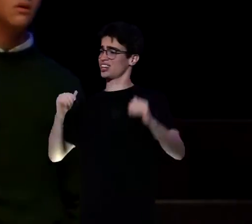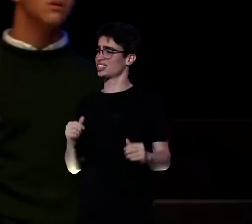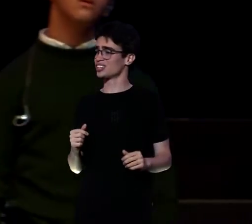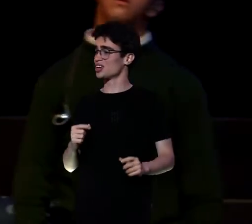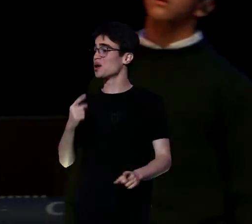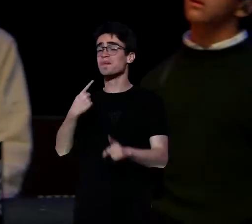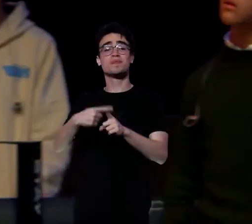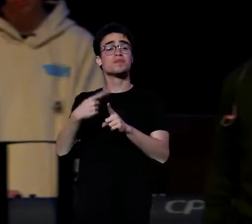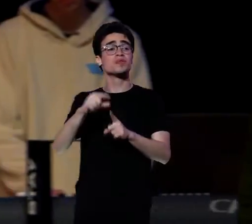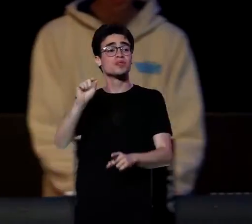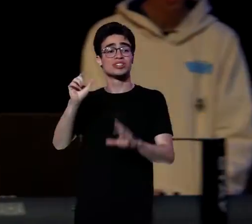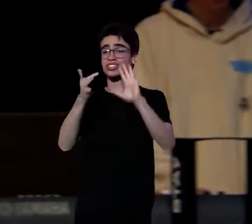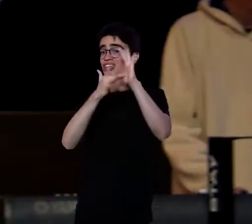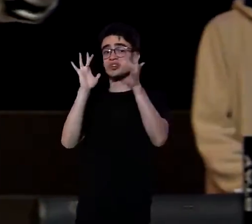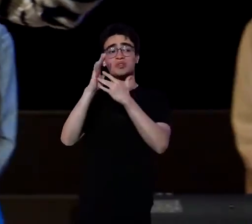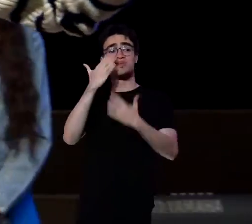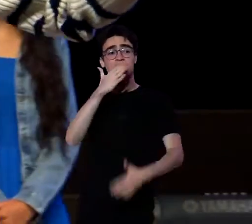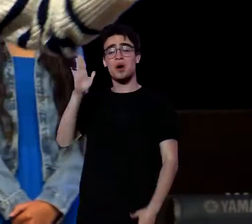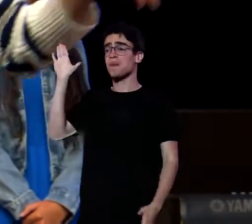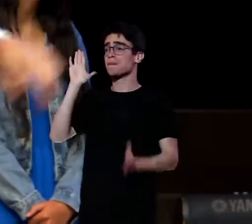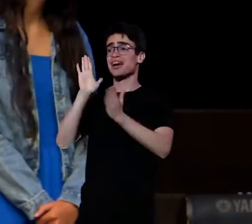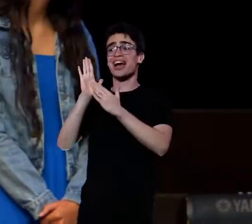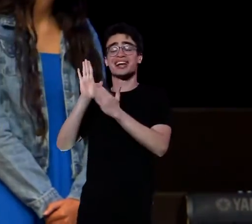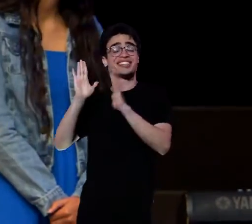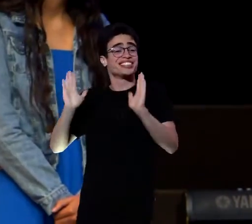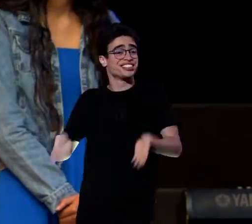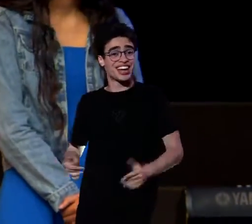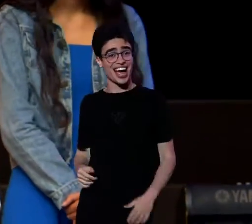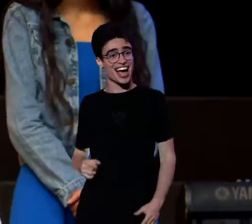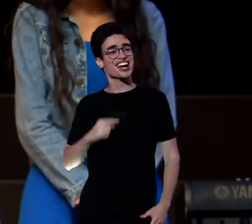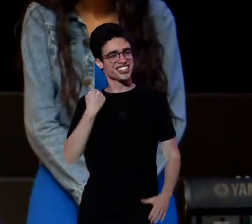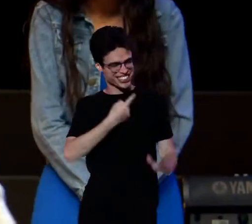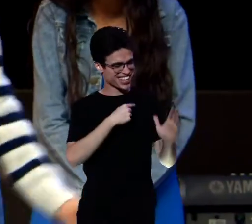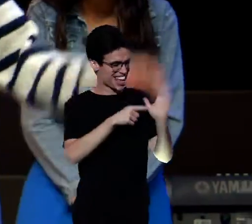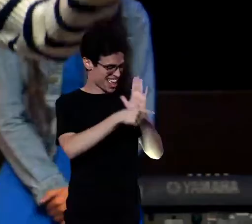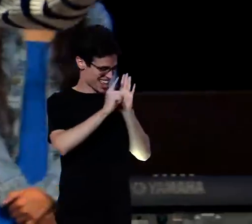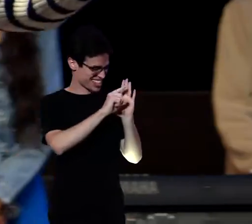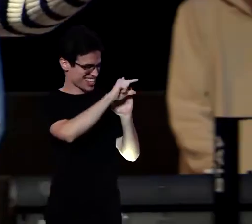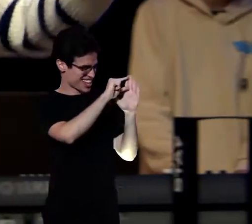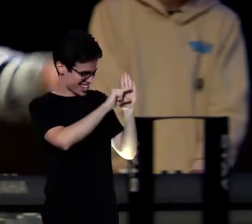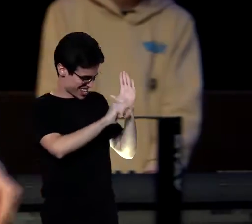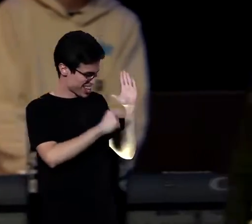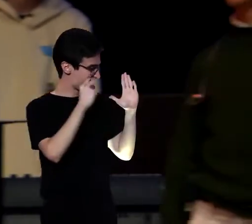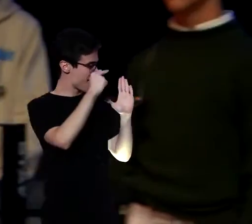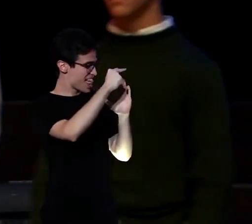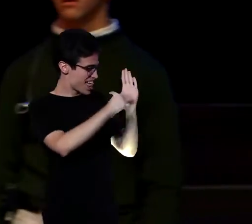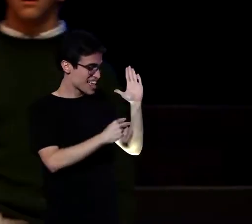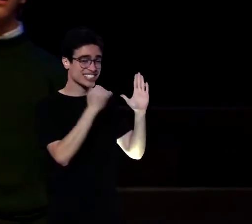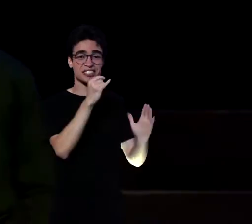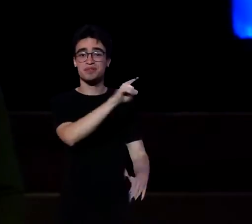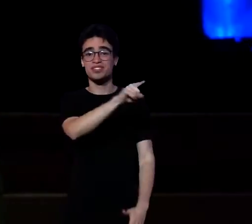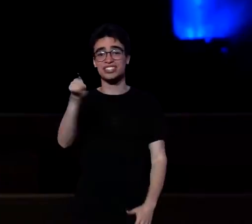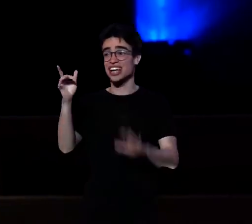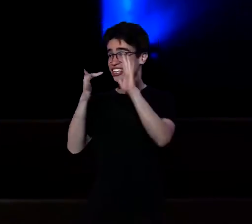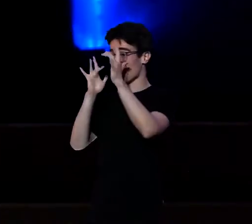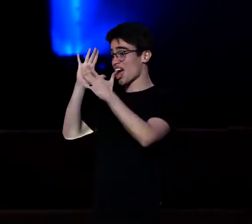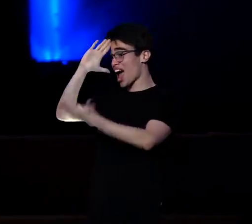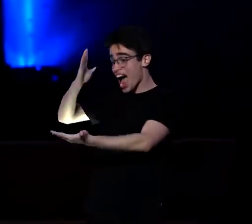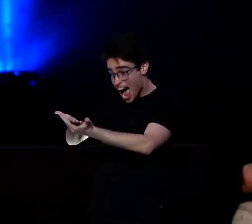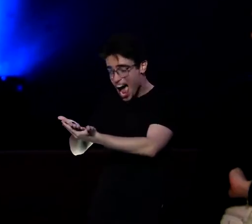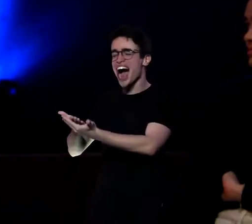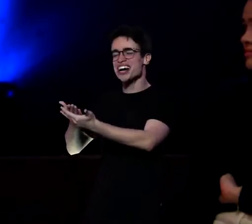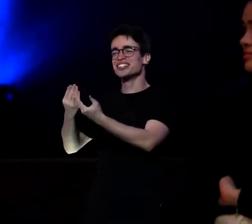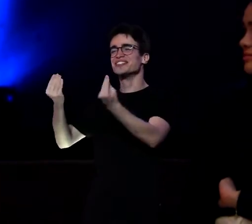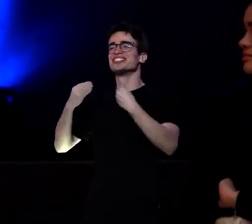essa foi a promessa que Ele fez lá no início dos versículos que a gente leu. Que quem cresce nele viveria coisas ainda maiores.